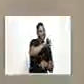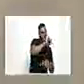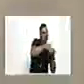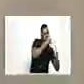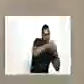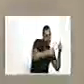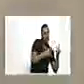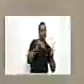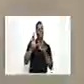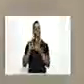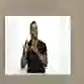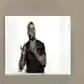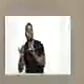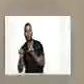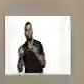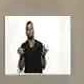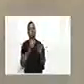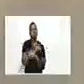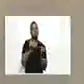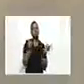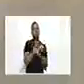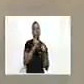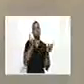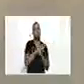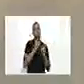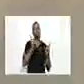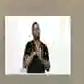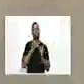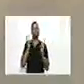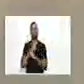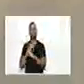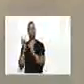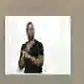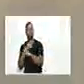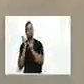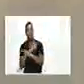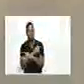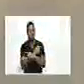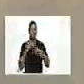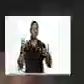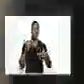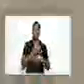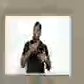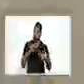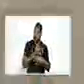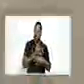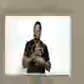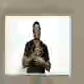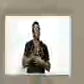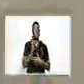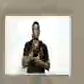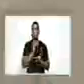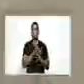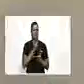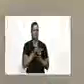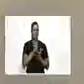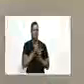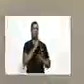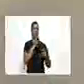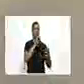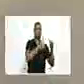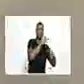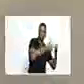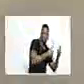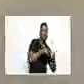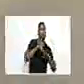outro então são alternâncias de coleta e no centro continua fazendo as duas coletas ao mesmo tempo nos